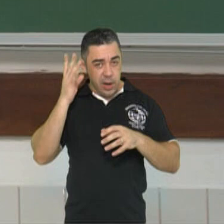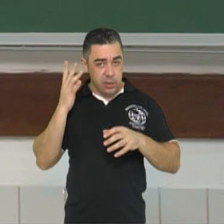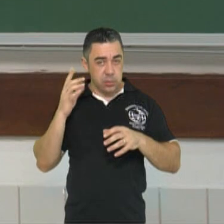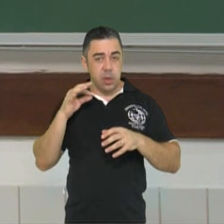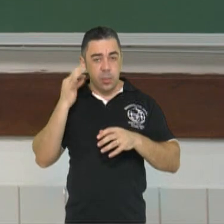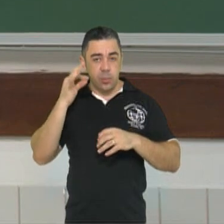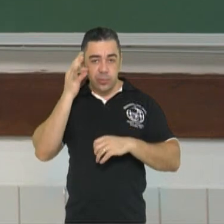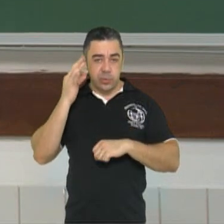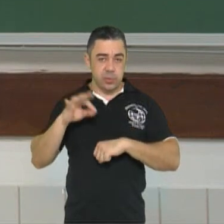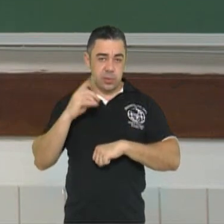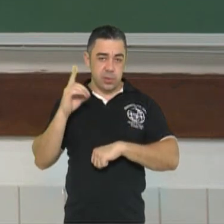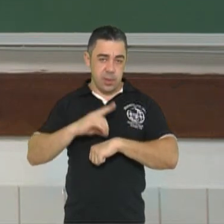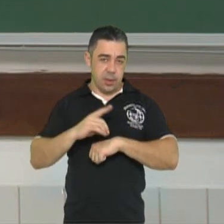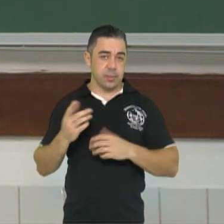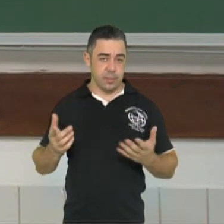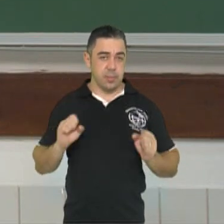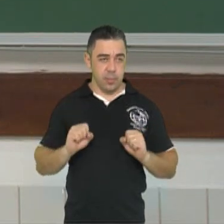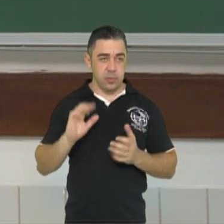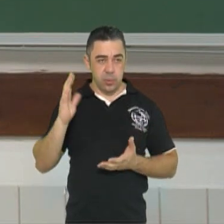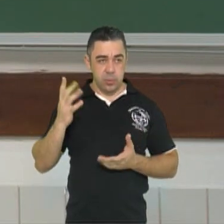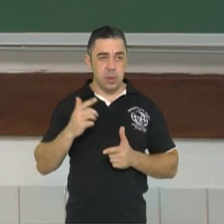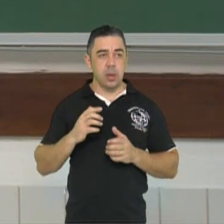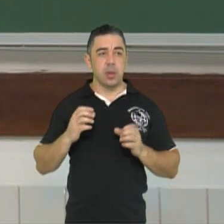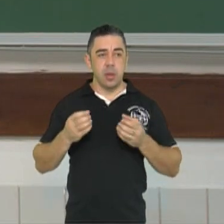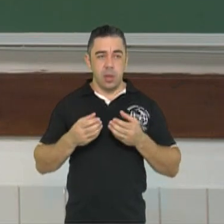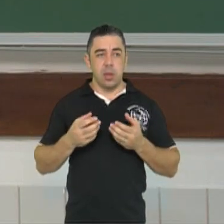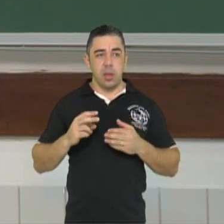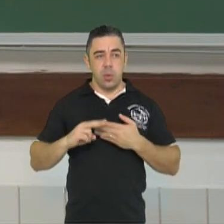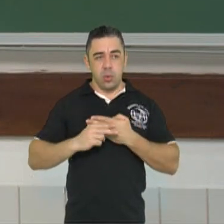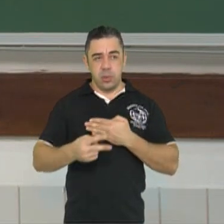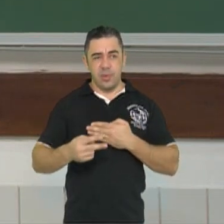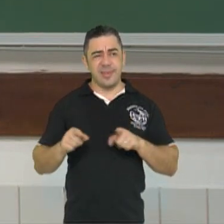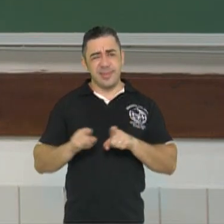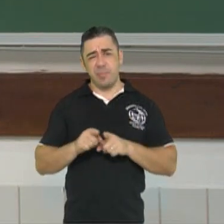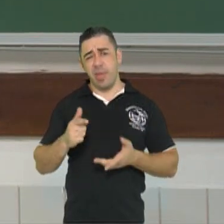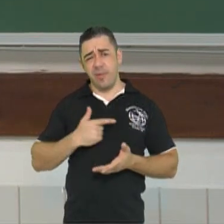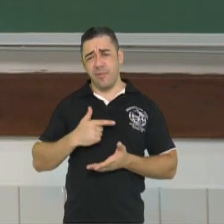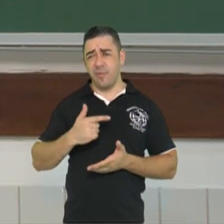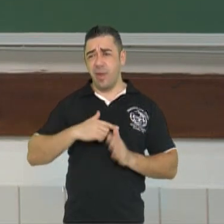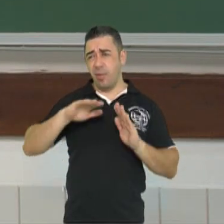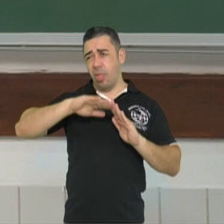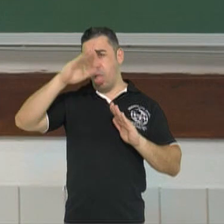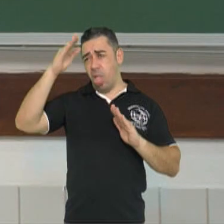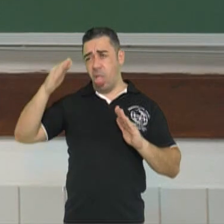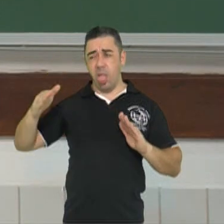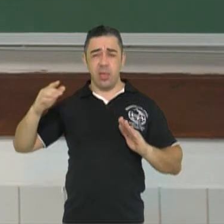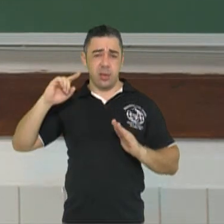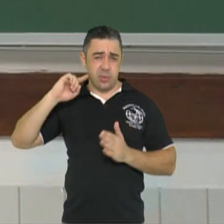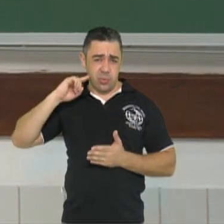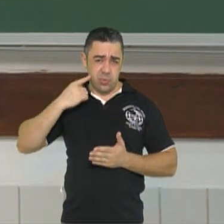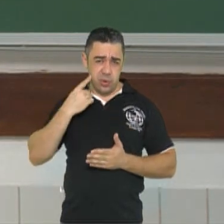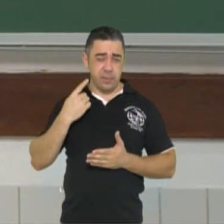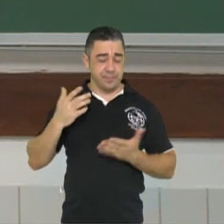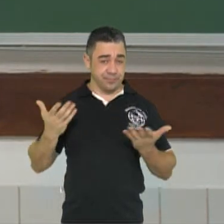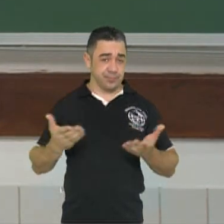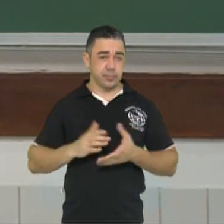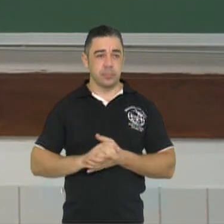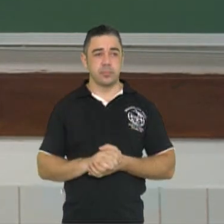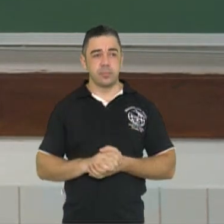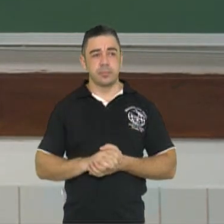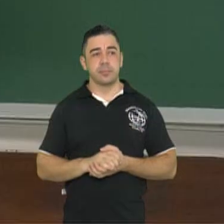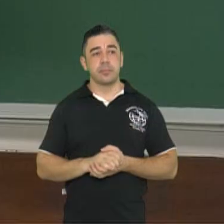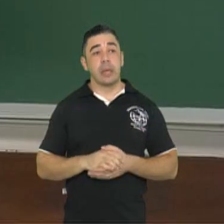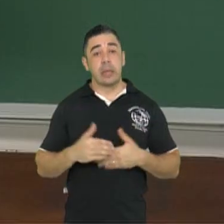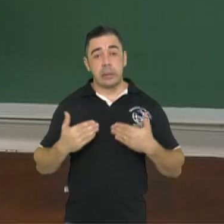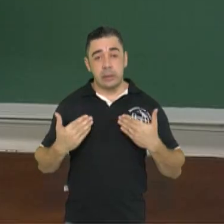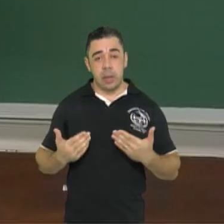tem várias coisas que podem acontecer por causa do lixão. Além do aspecto visual, que é feio, aquela montoeira de lixo no mesmo ambiente ali, né? Então,